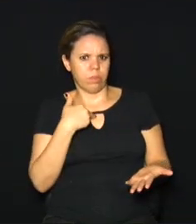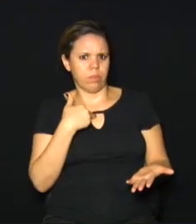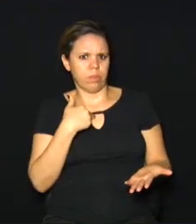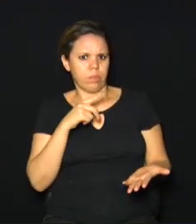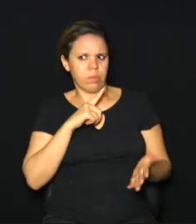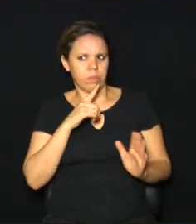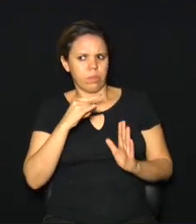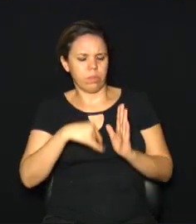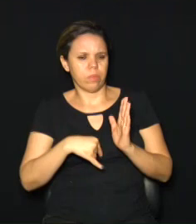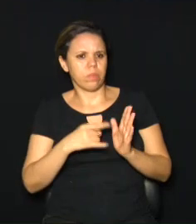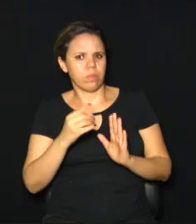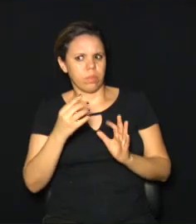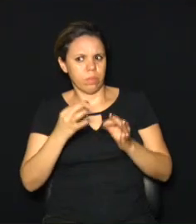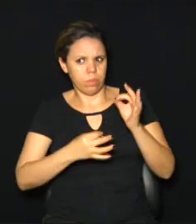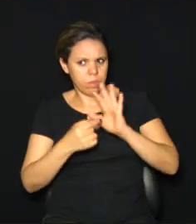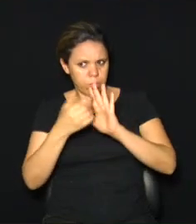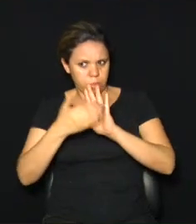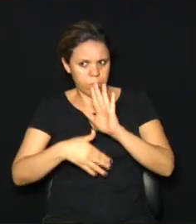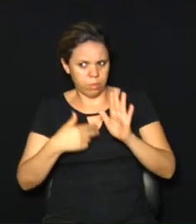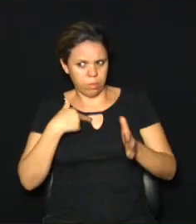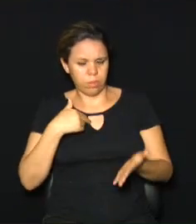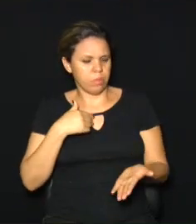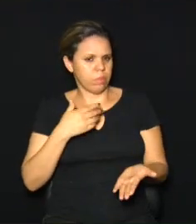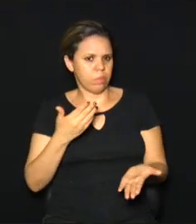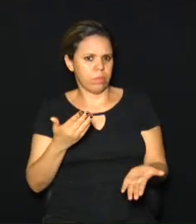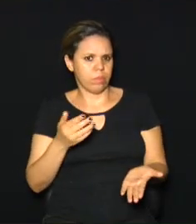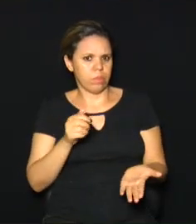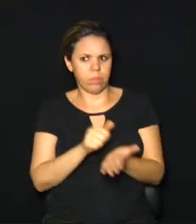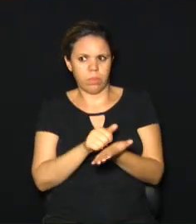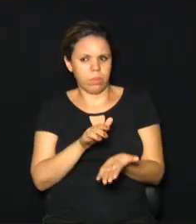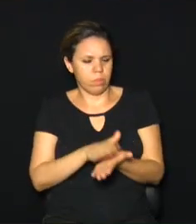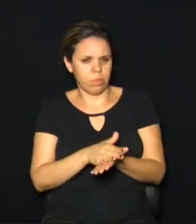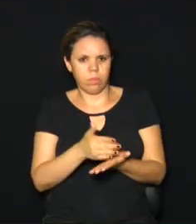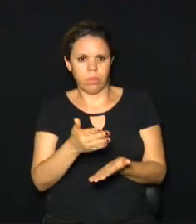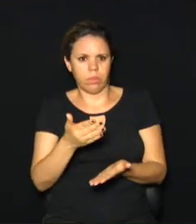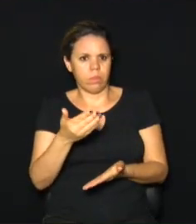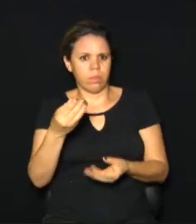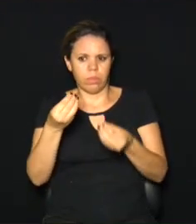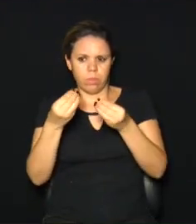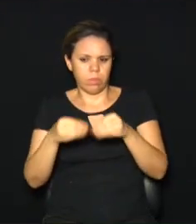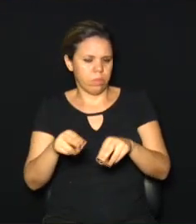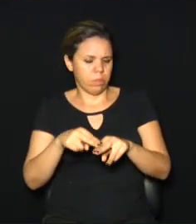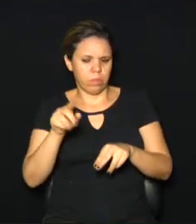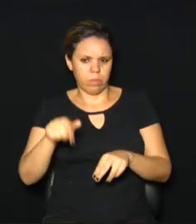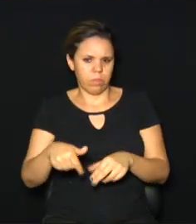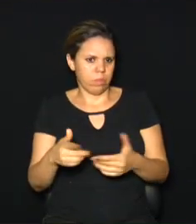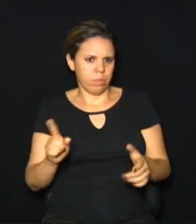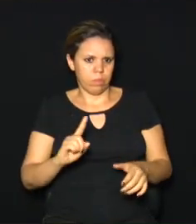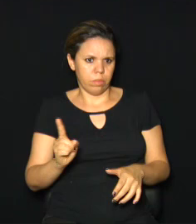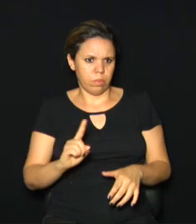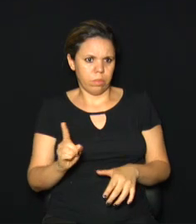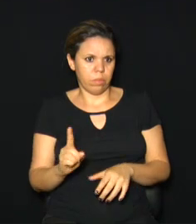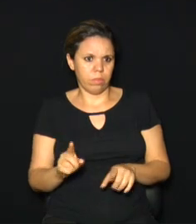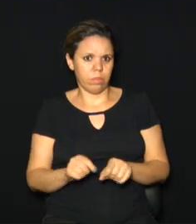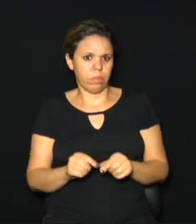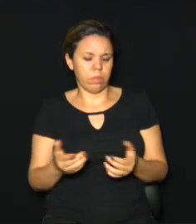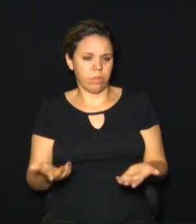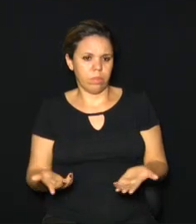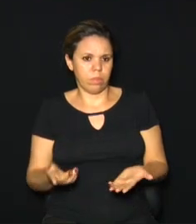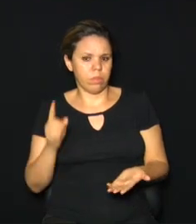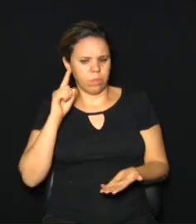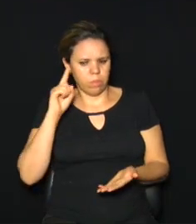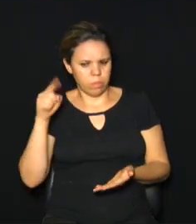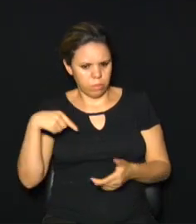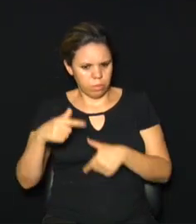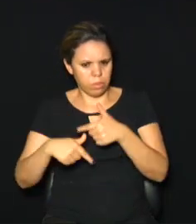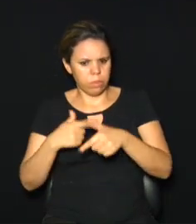é justificado, justificável. Mas ele não pode ser penalizado por isso, né? Não pode ser penalizado por isso. Então, obviamente que esses dias devem ser considerados